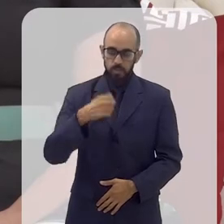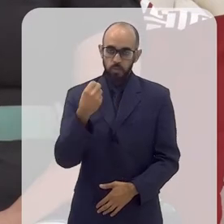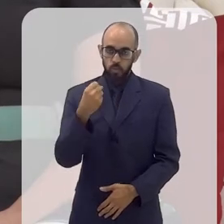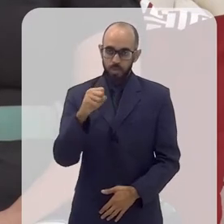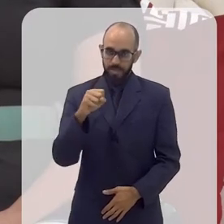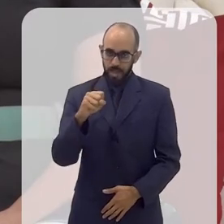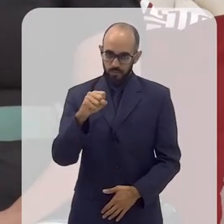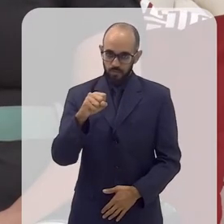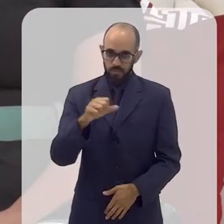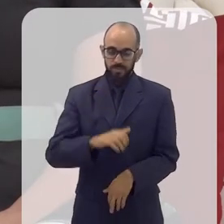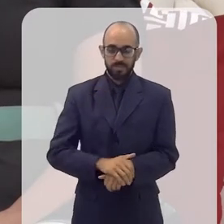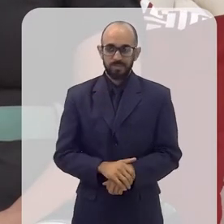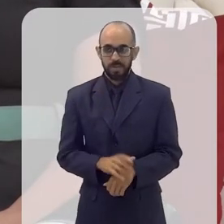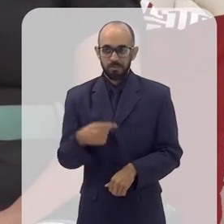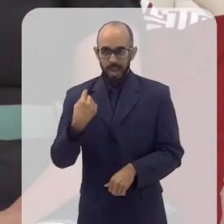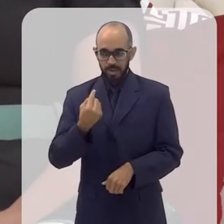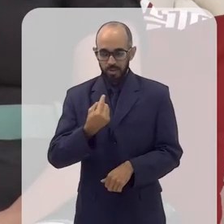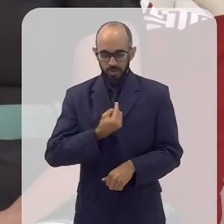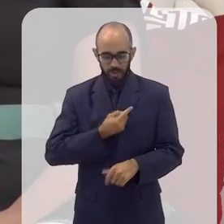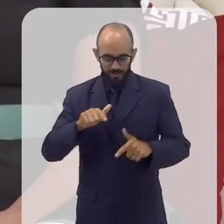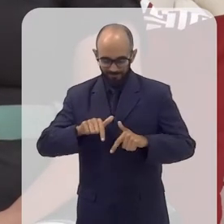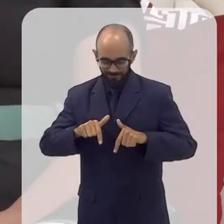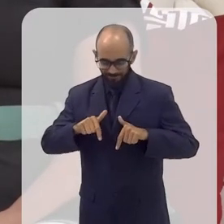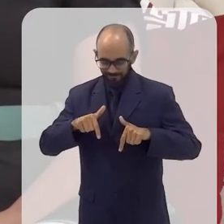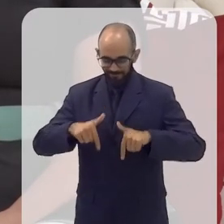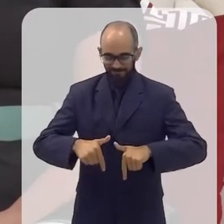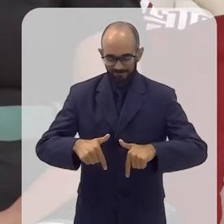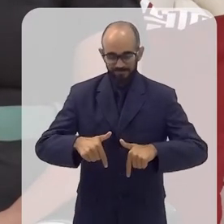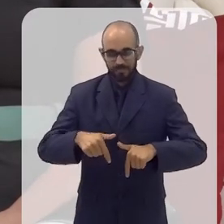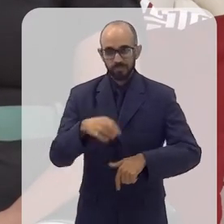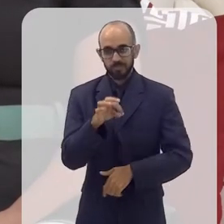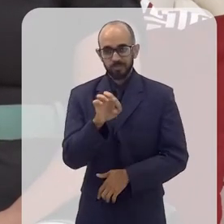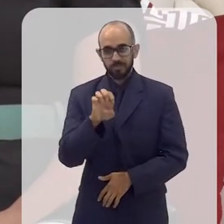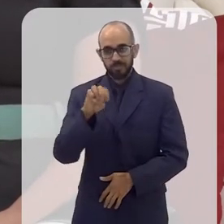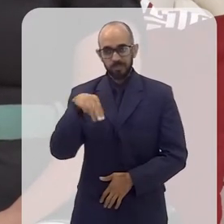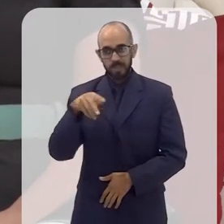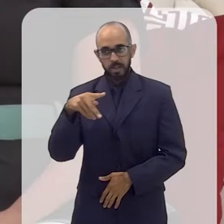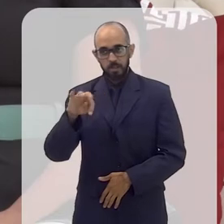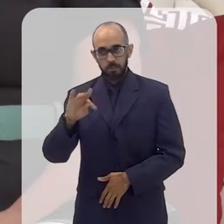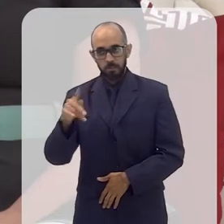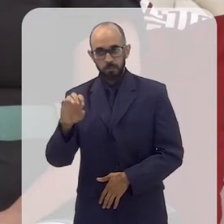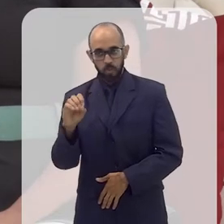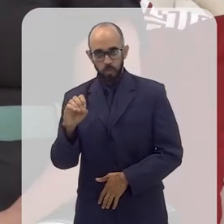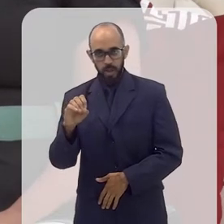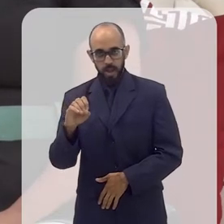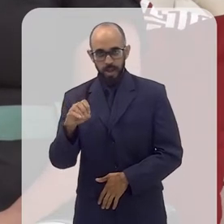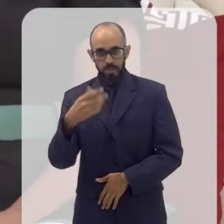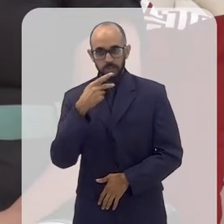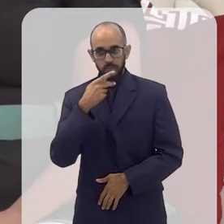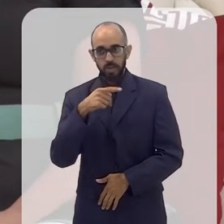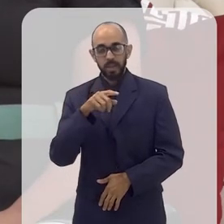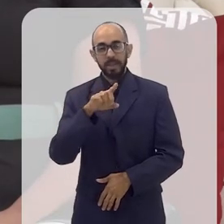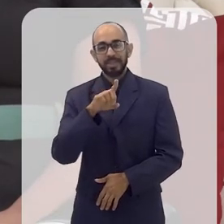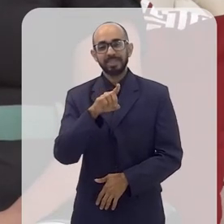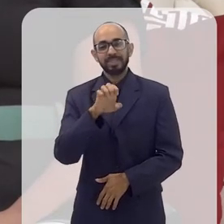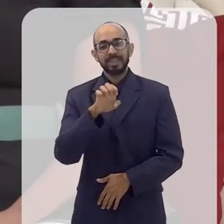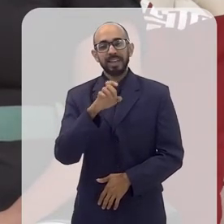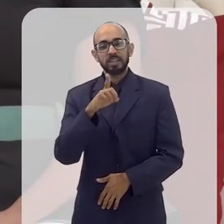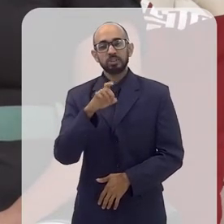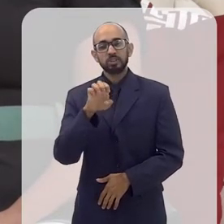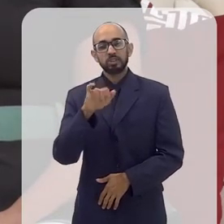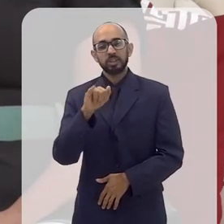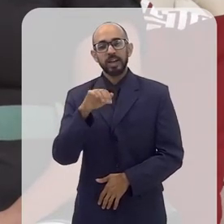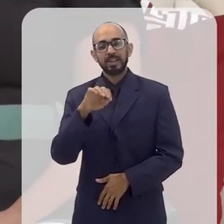oitavo. Para nós, a dedicação de um templo, a palavra inauguração a gente transforma em